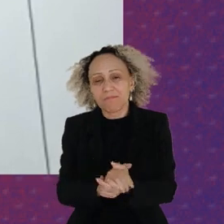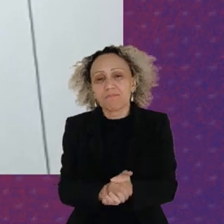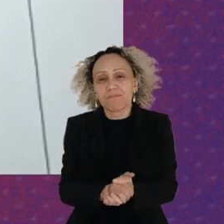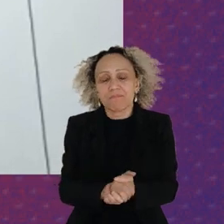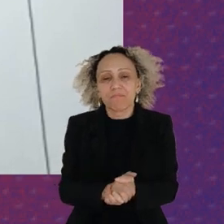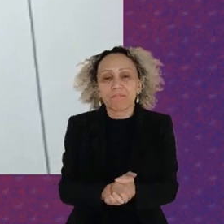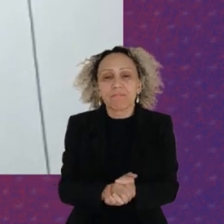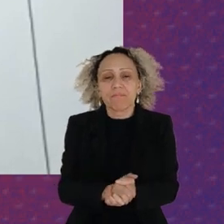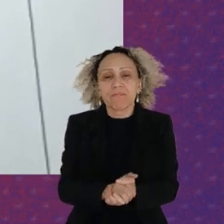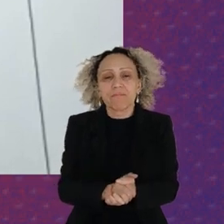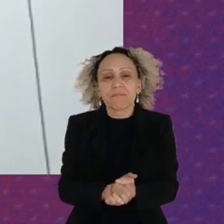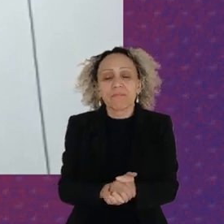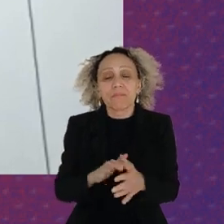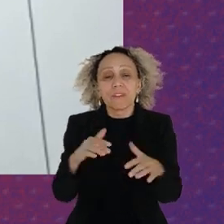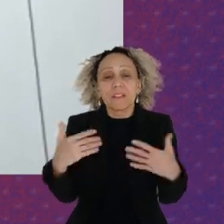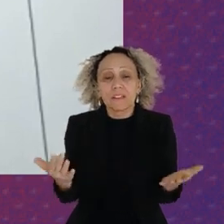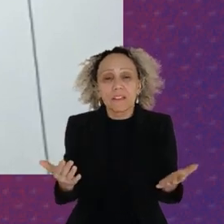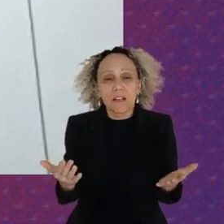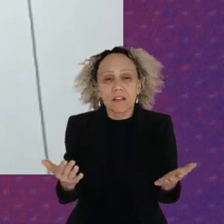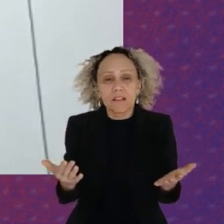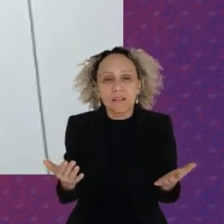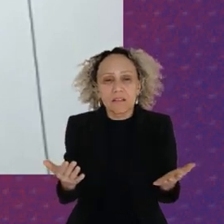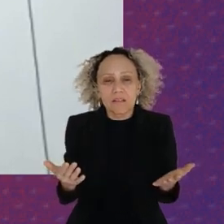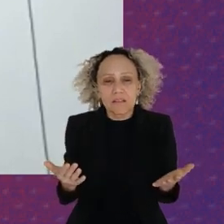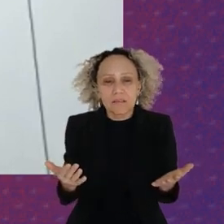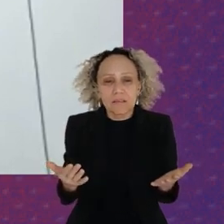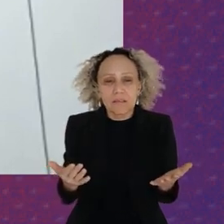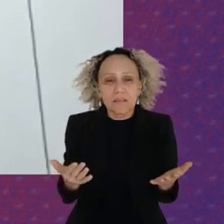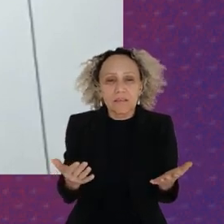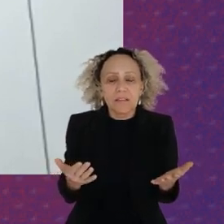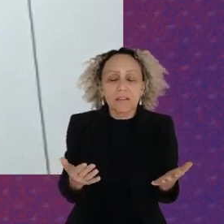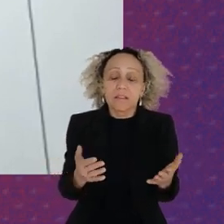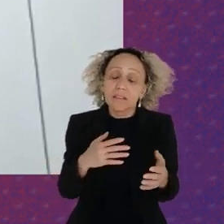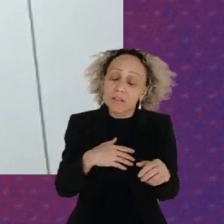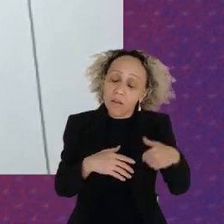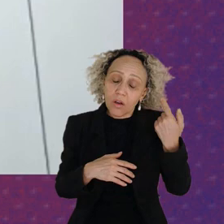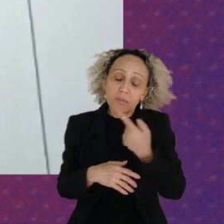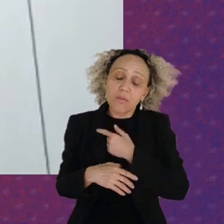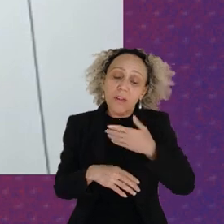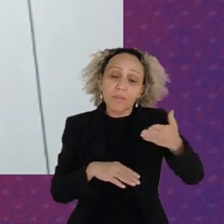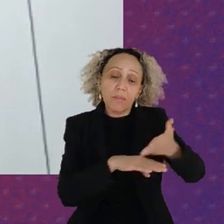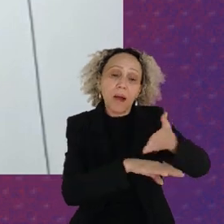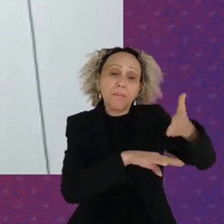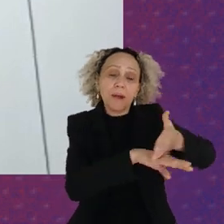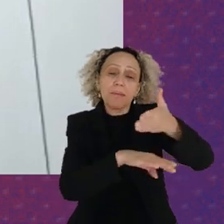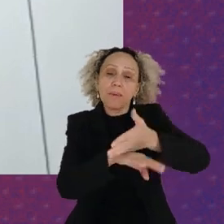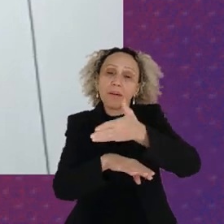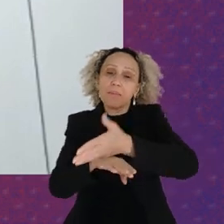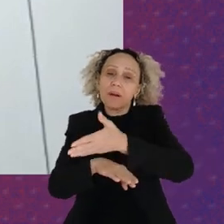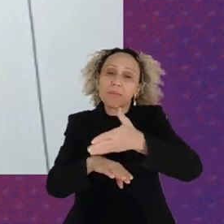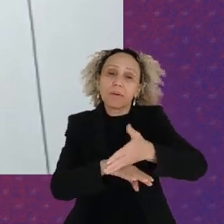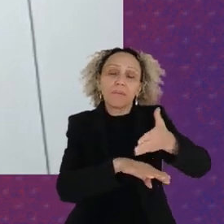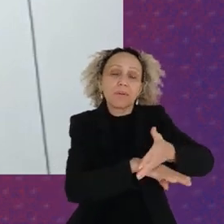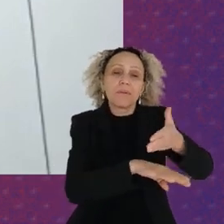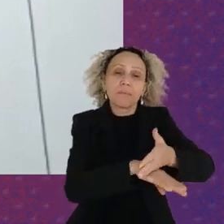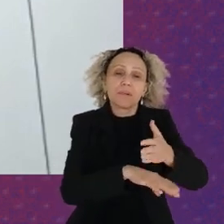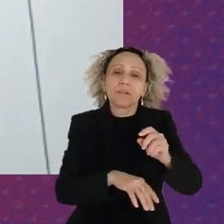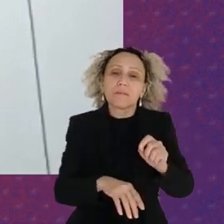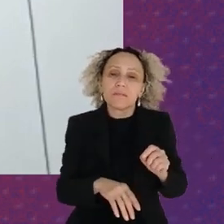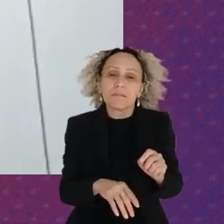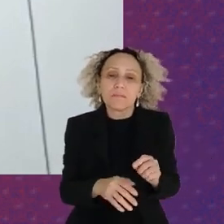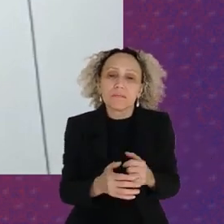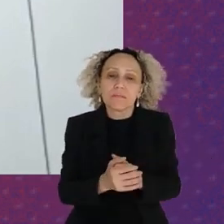decisão. Então, quanto mais a gente ocupa esses espaços, mais violência nós mulheres sofremos, e uma